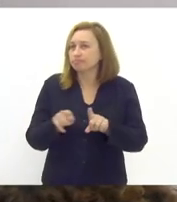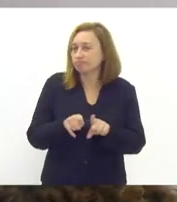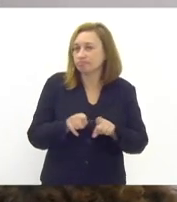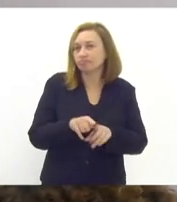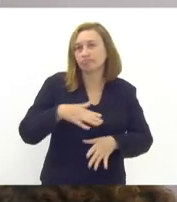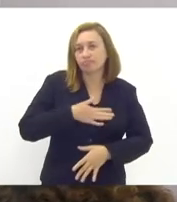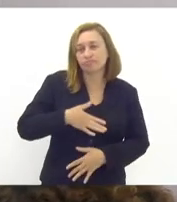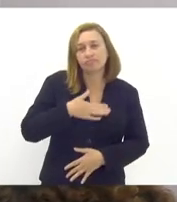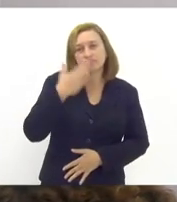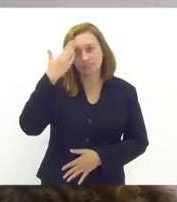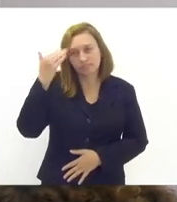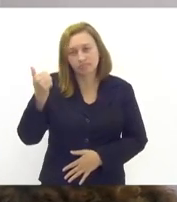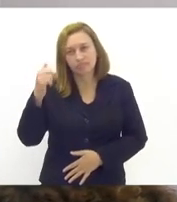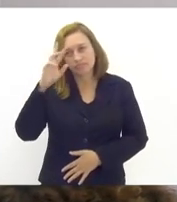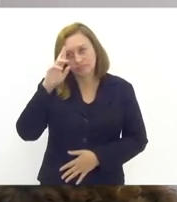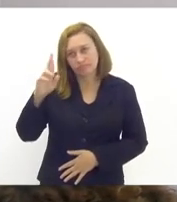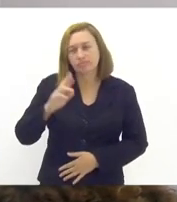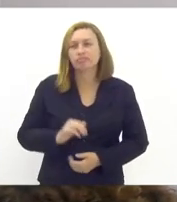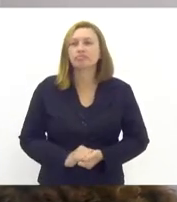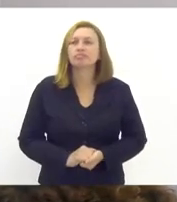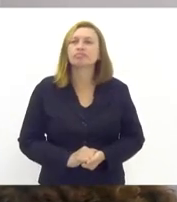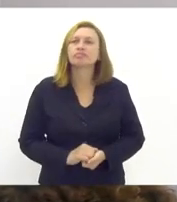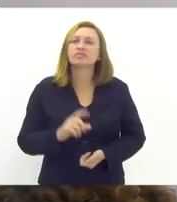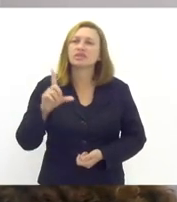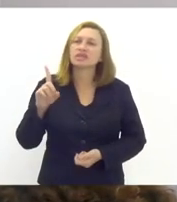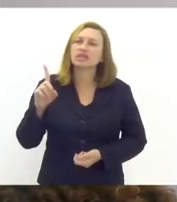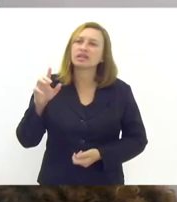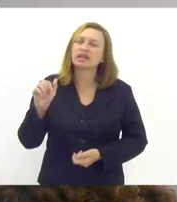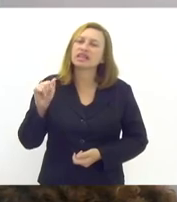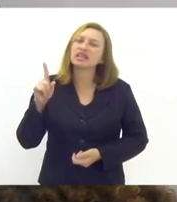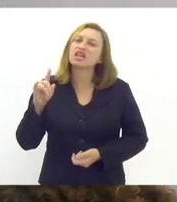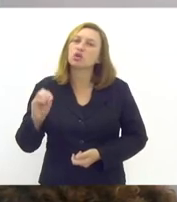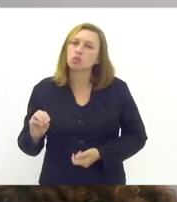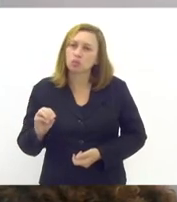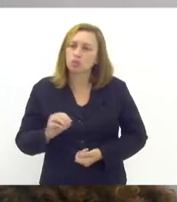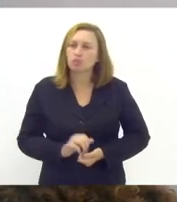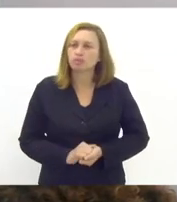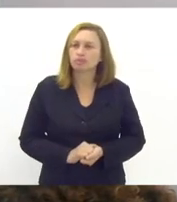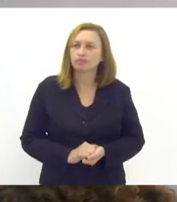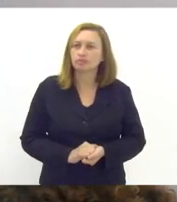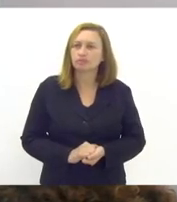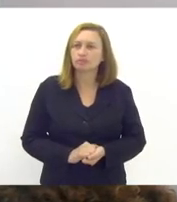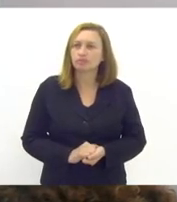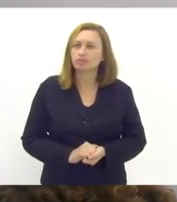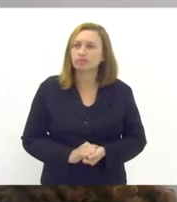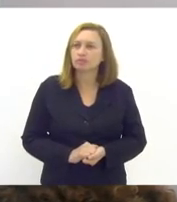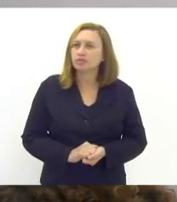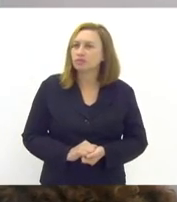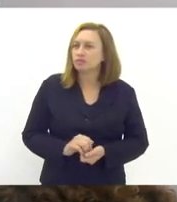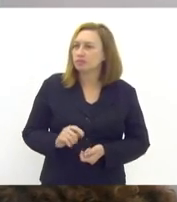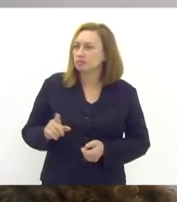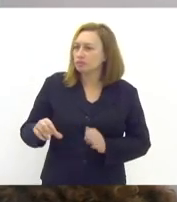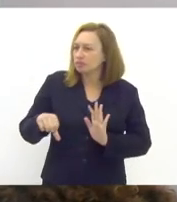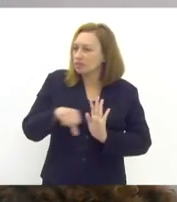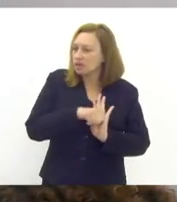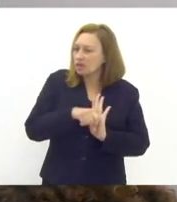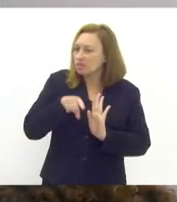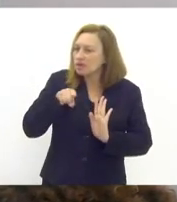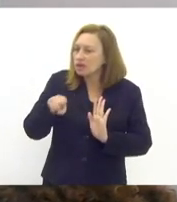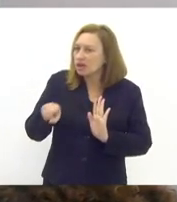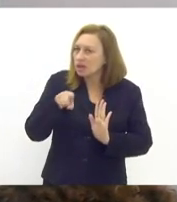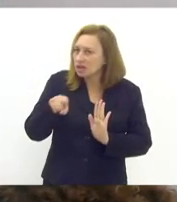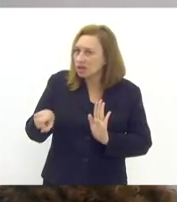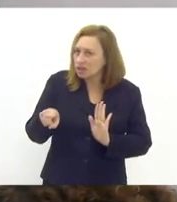saber do senhor, senhor Danilo, é se ali, no crime imputado